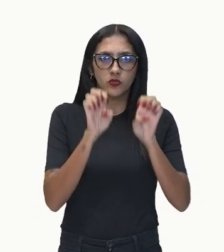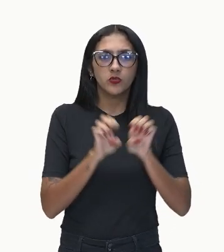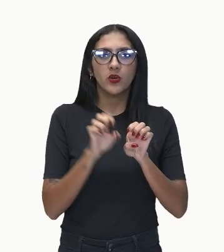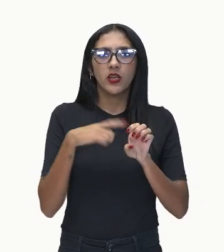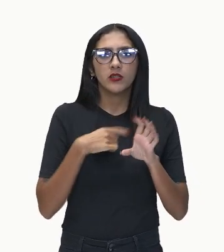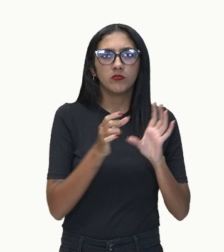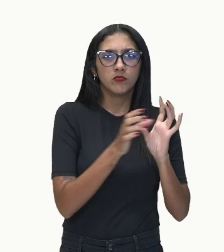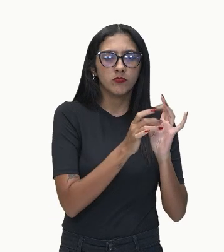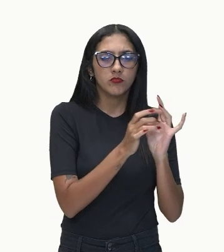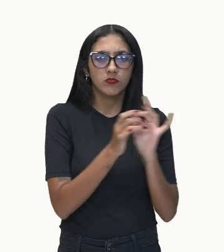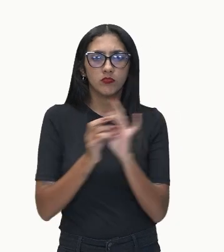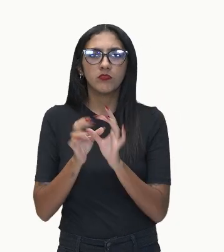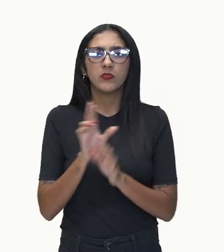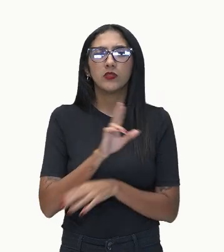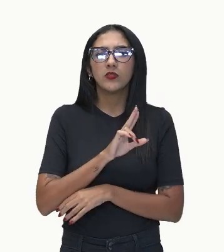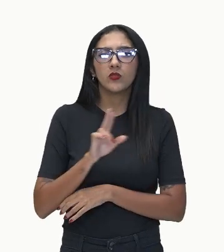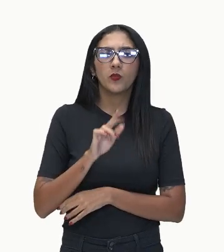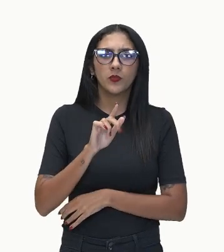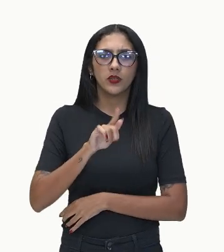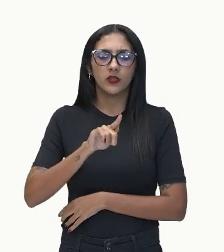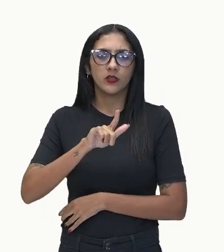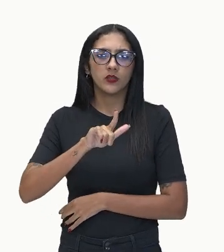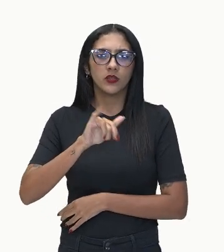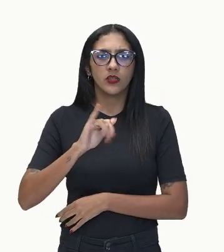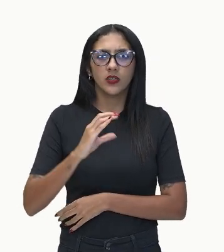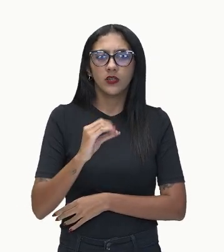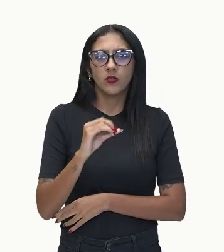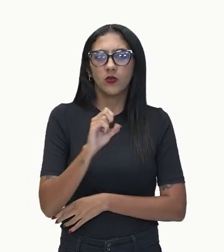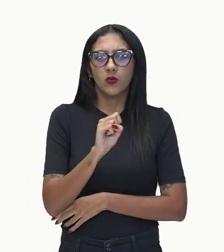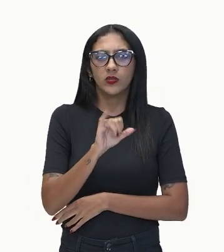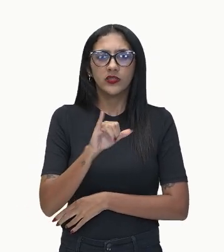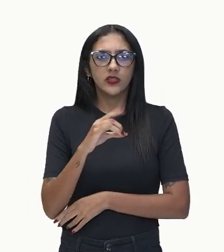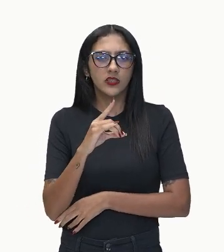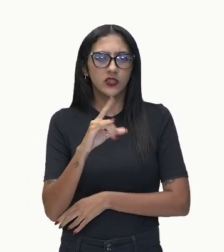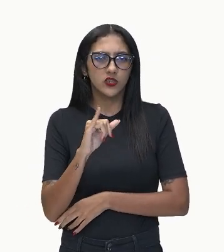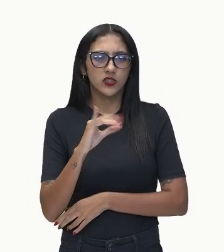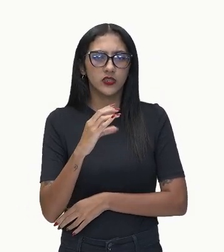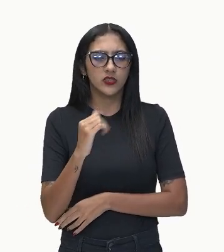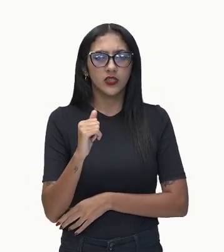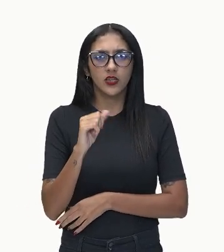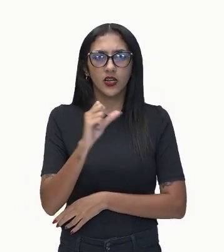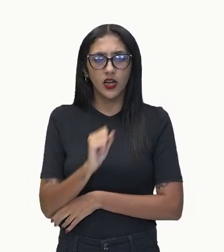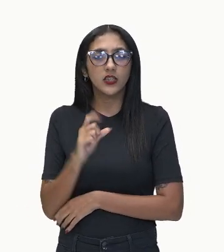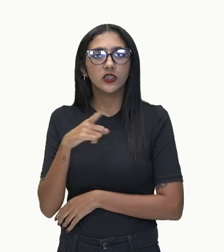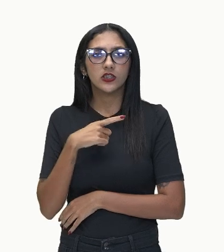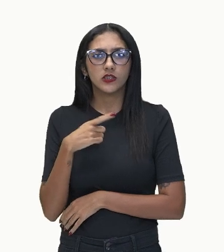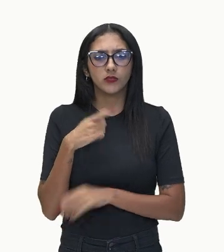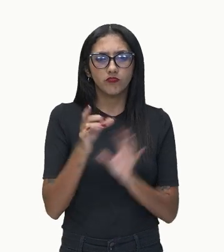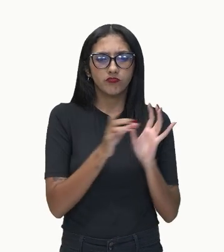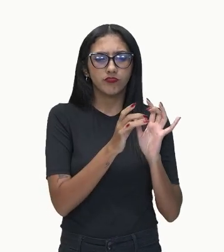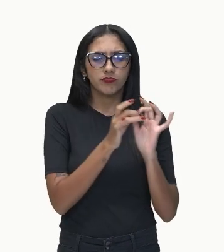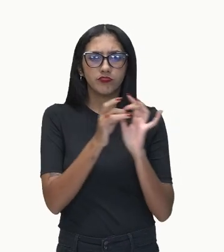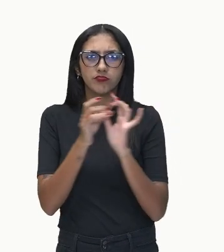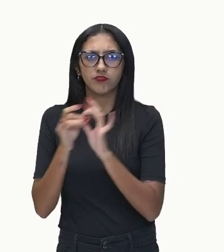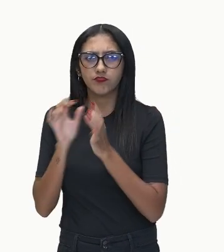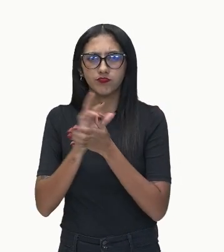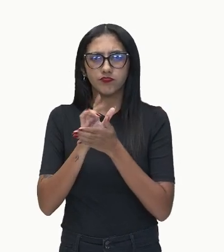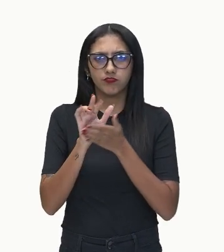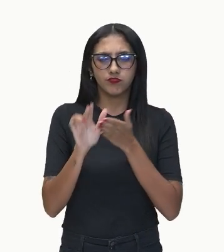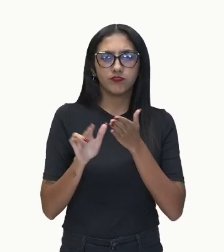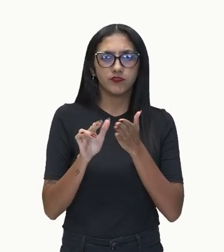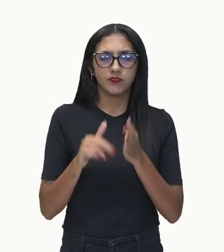conectam por ligações chamadas glicosídicas. É o nome da ligação que une aí esses vários